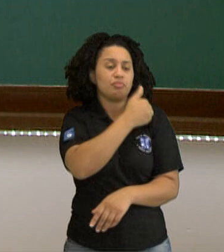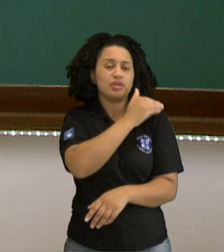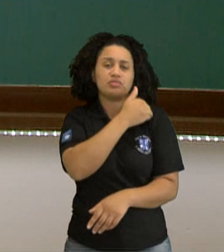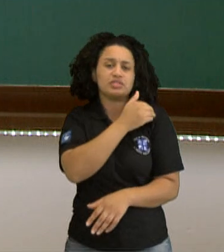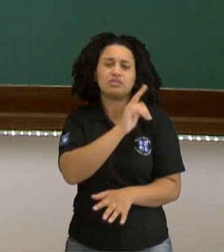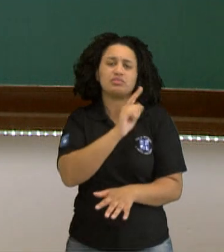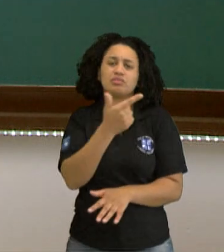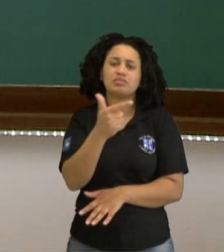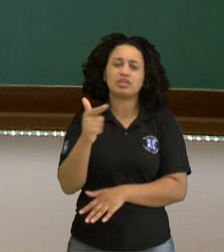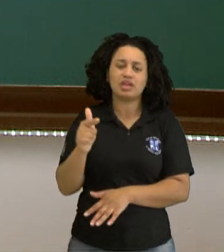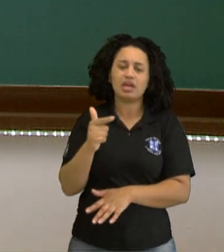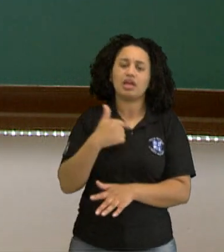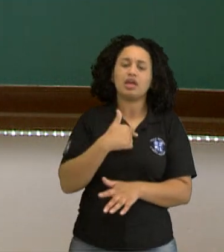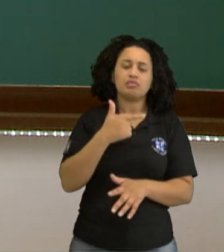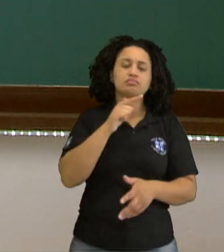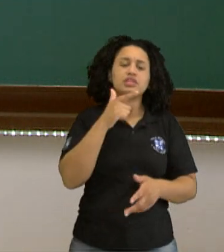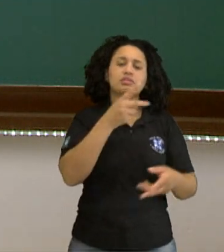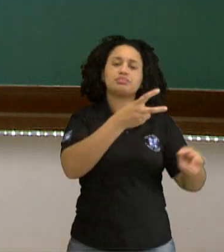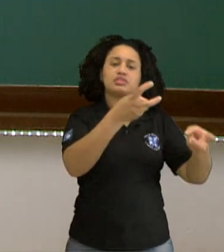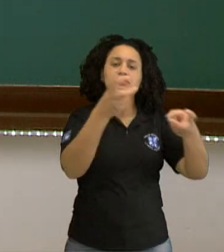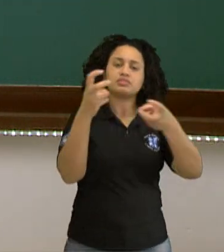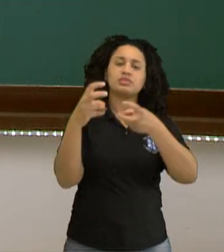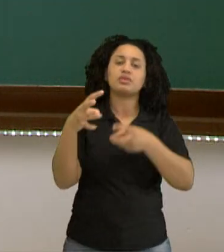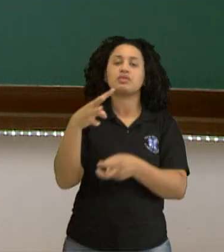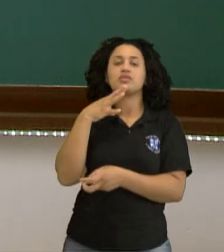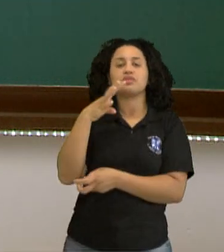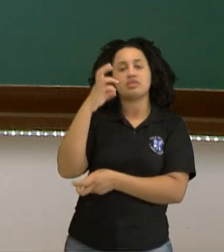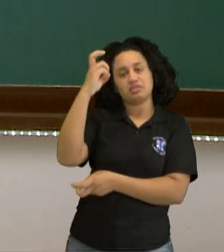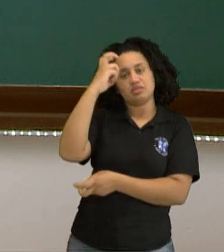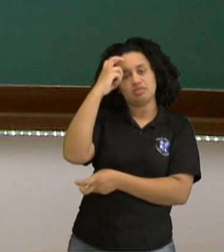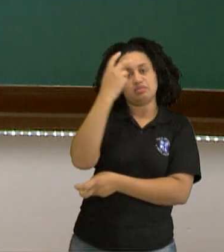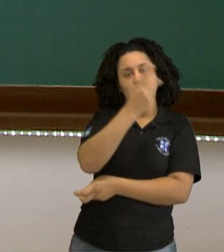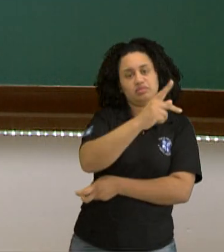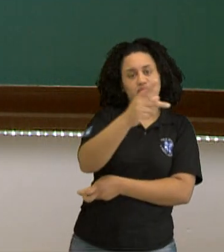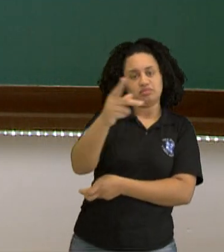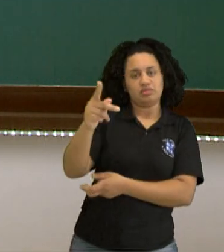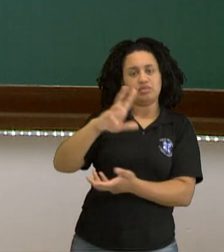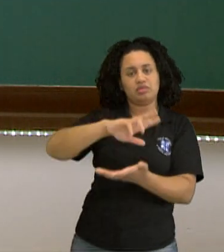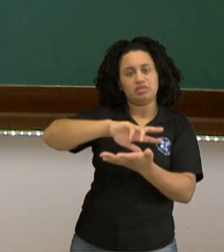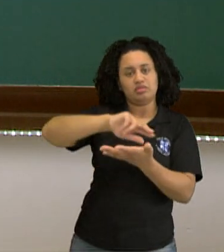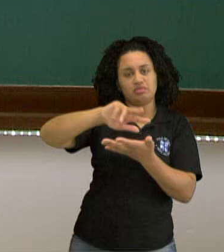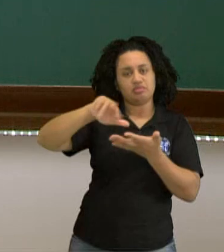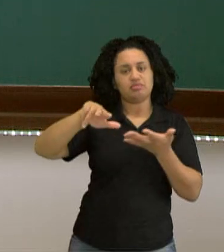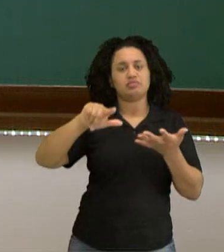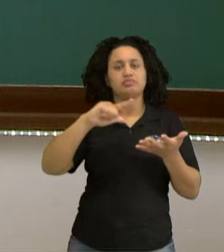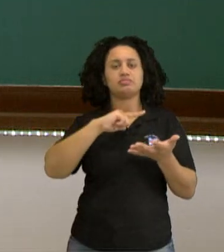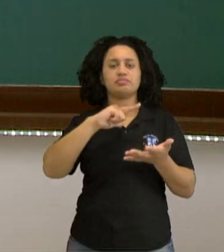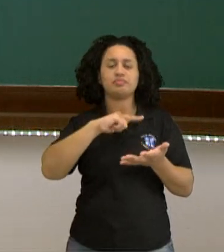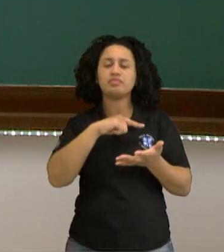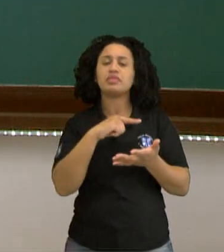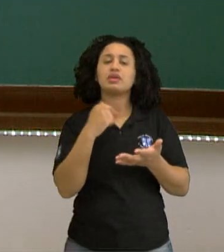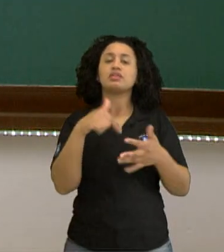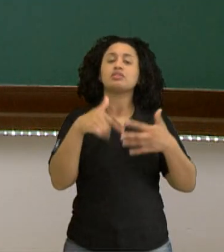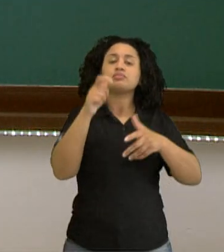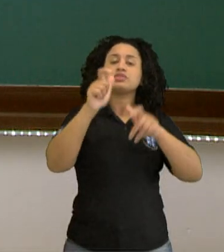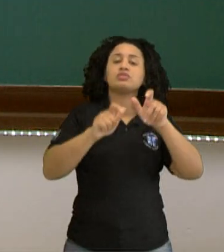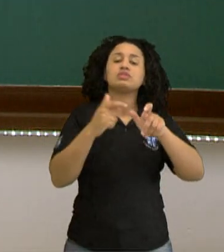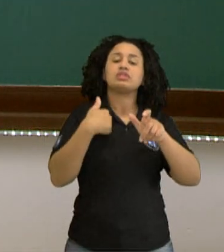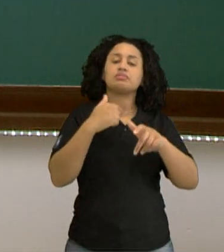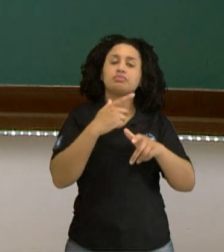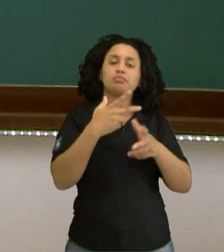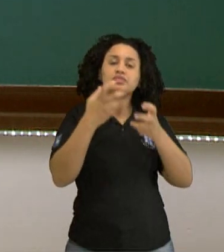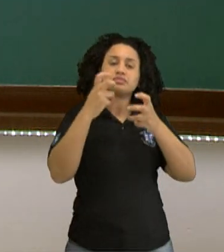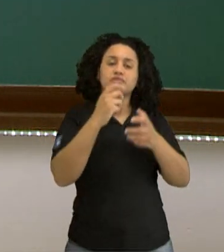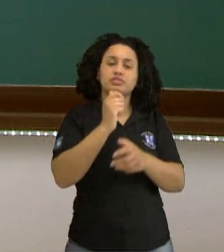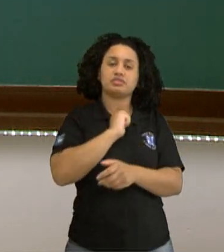com o conhecimento antropológico, sociológico, ele começa sempre, né, a ter um olhar mais crítico sobre a sua